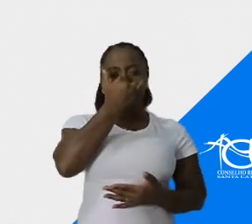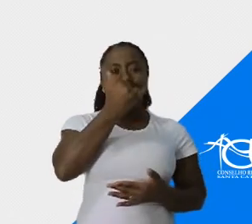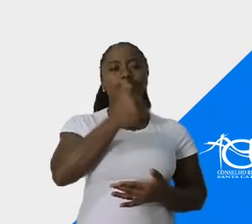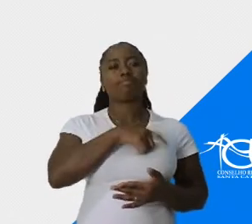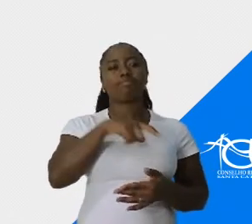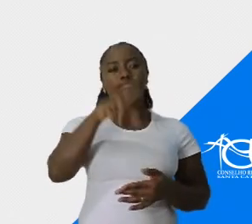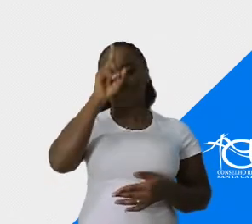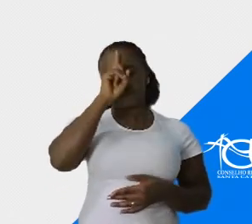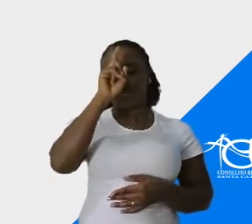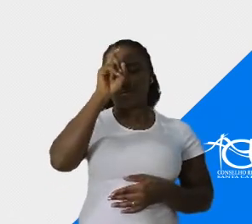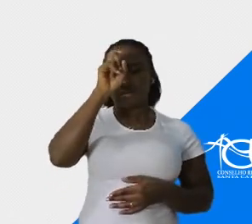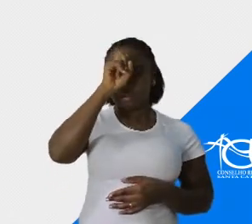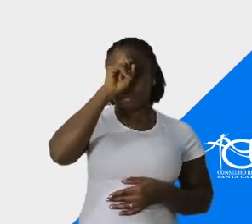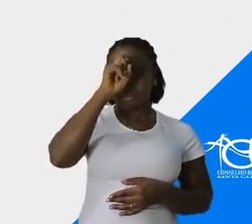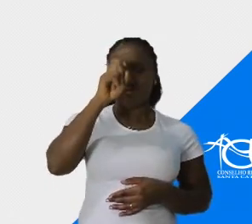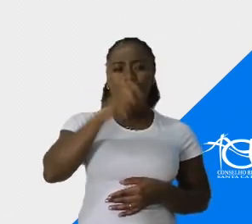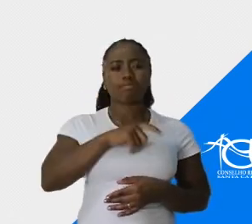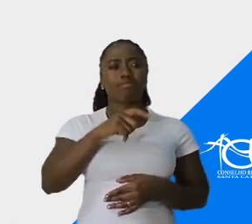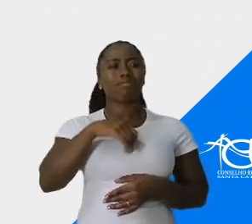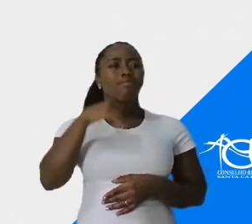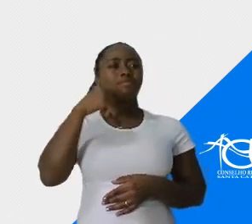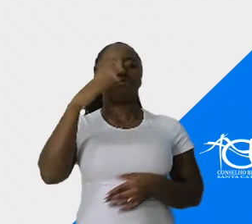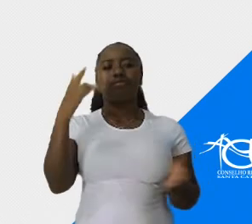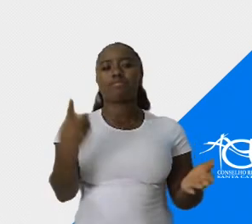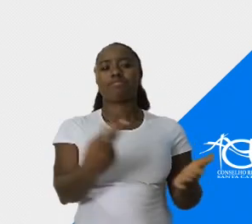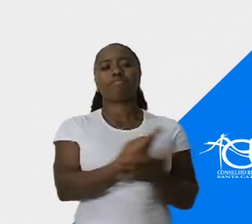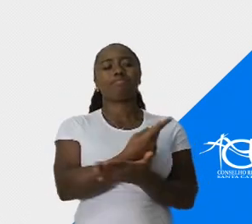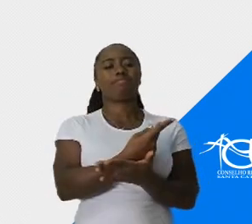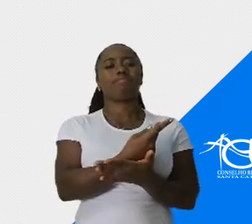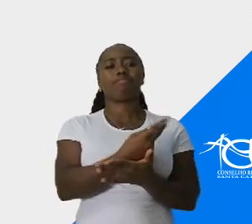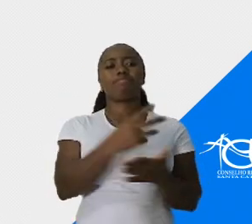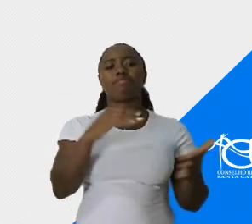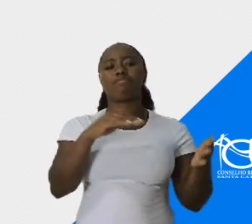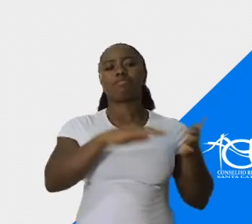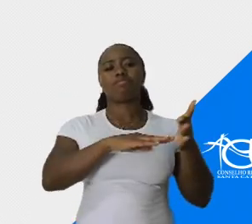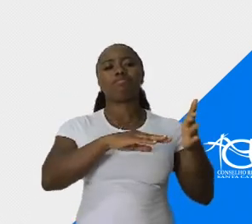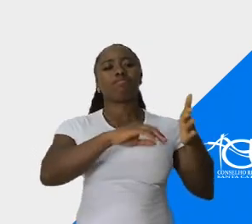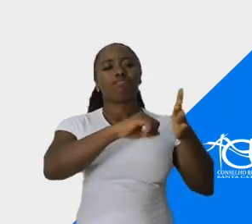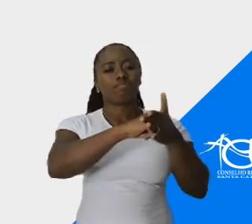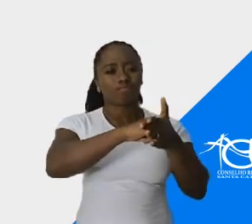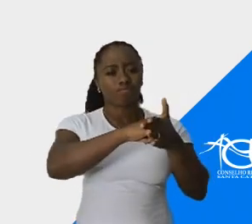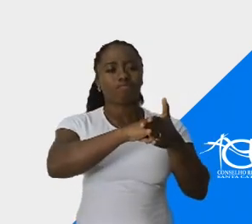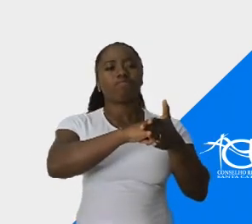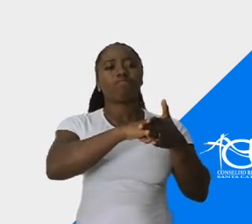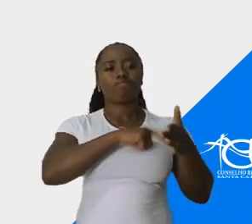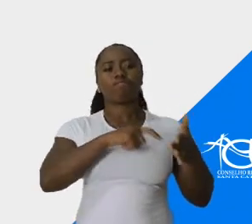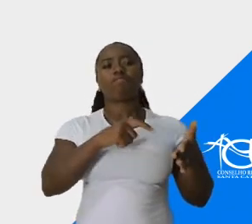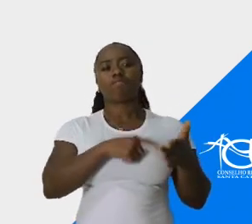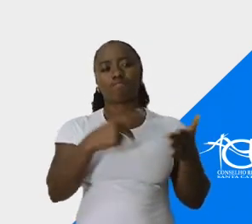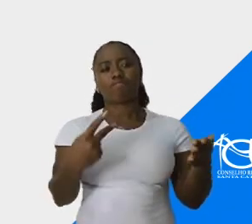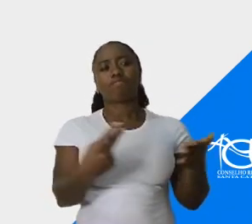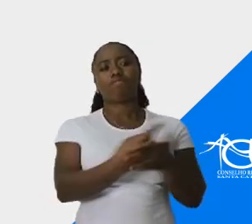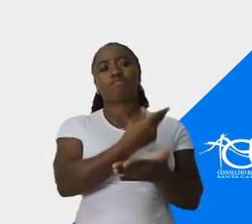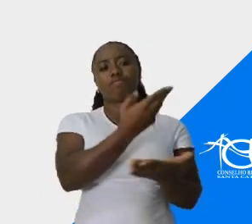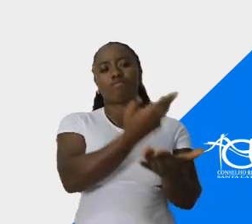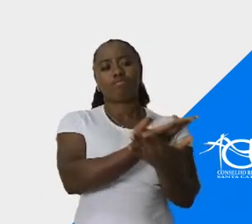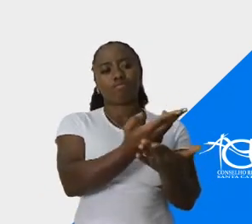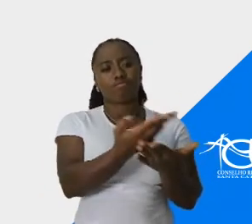casos de vítimas de acidentes e que ocupam a maior parte dos leitos de hospitais de vítimas de acidentes, né? Quando não é o condutor,